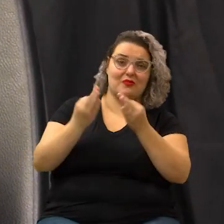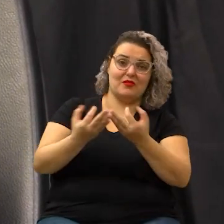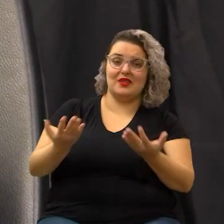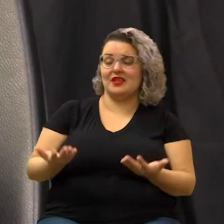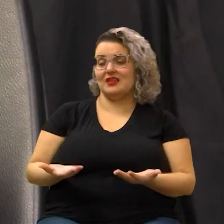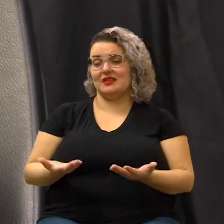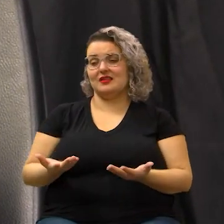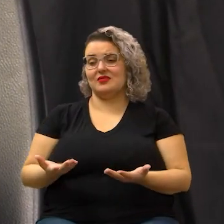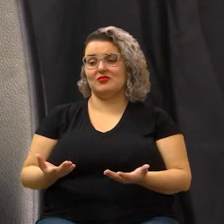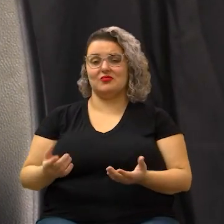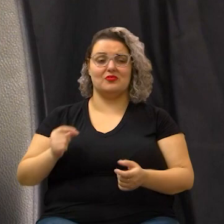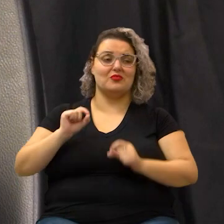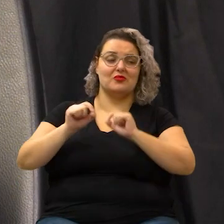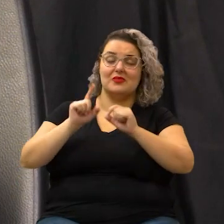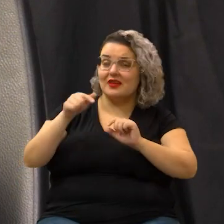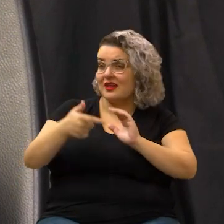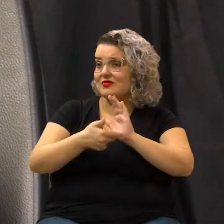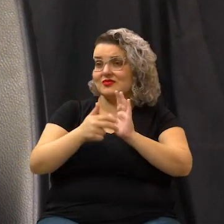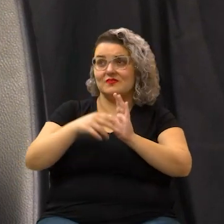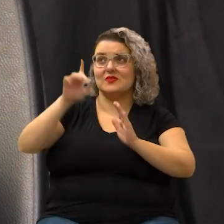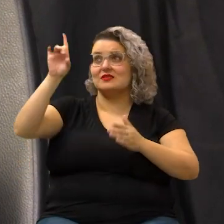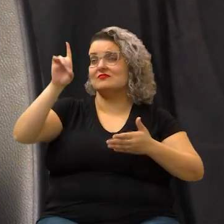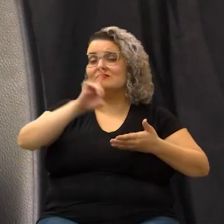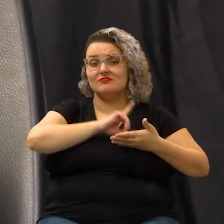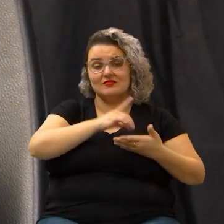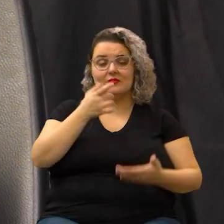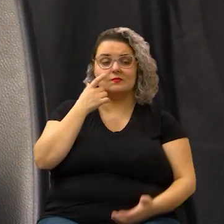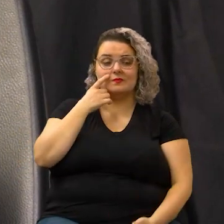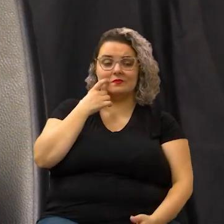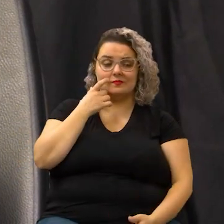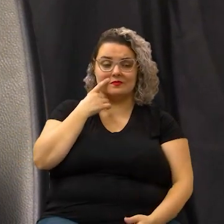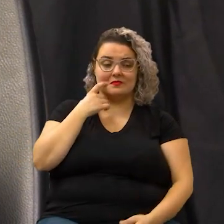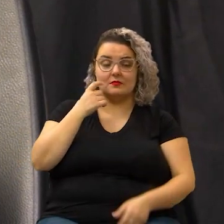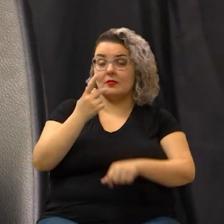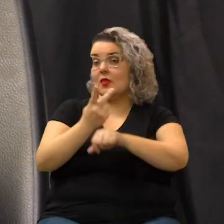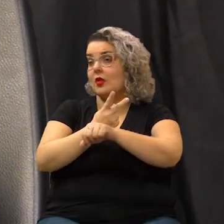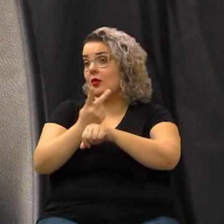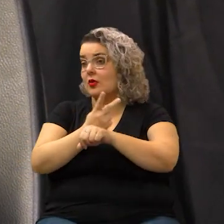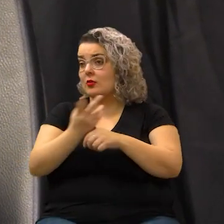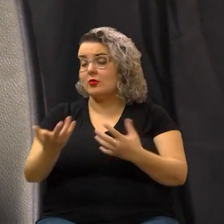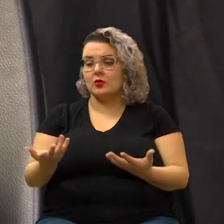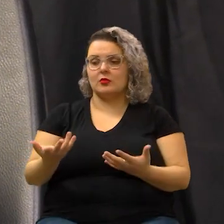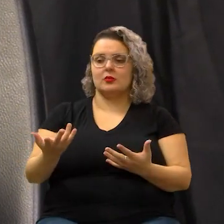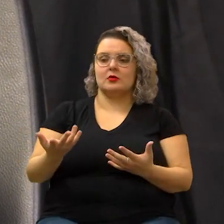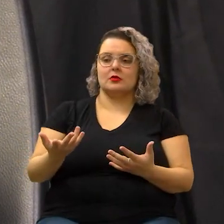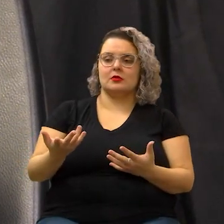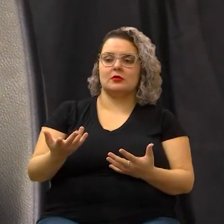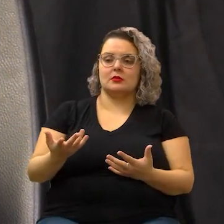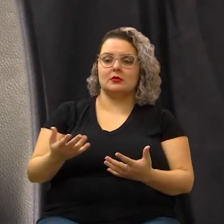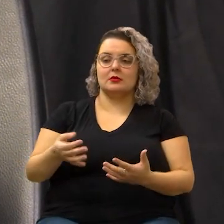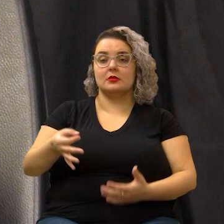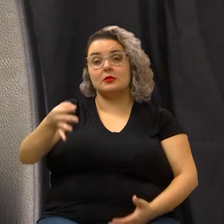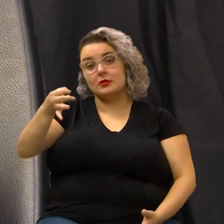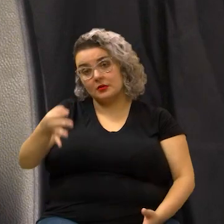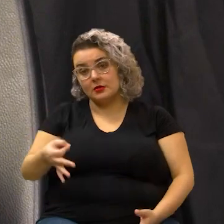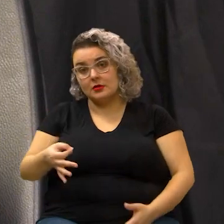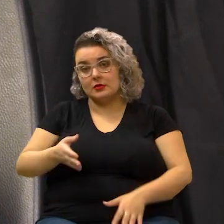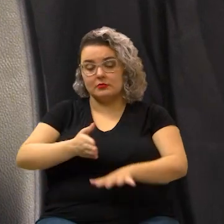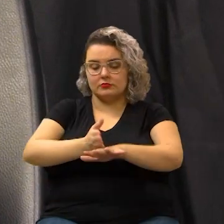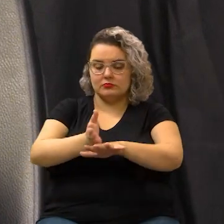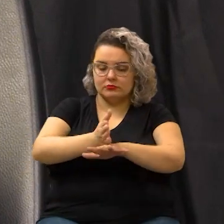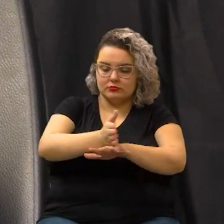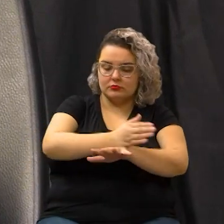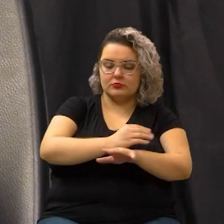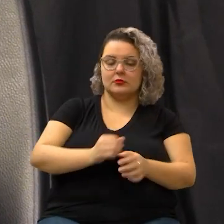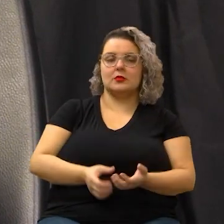eu acho que é ter Deus. E aí eu comecei a procurar, buscar acertar